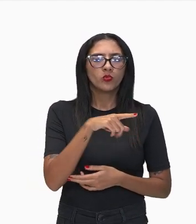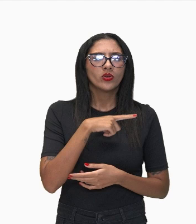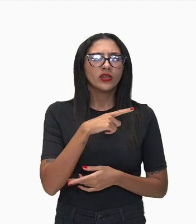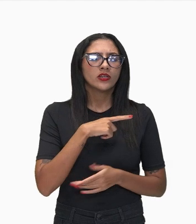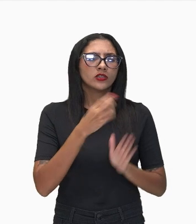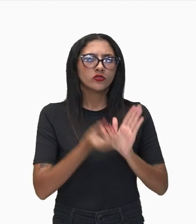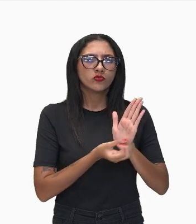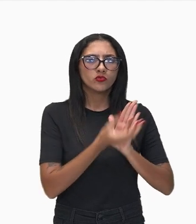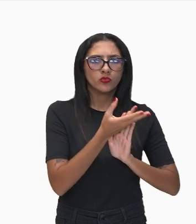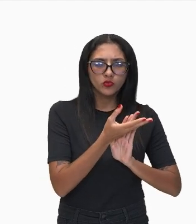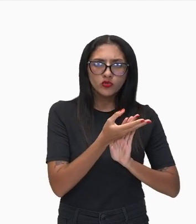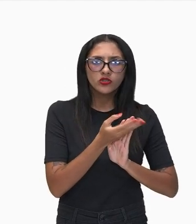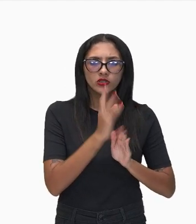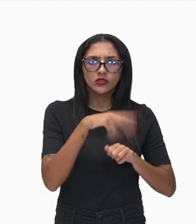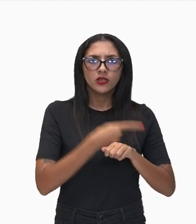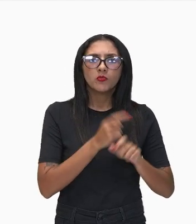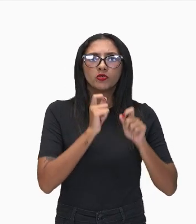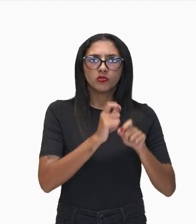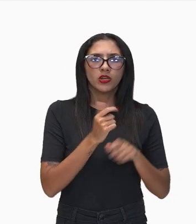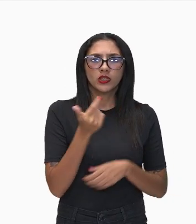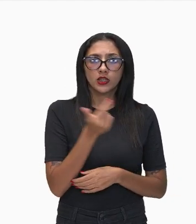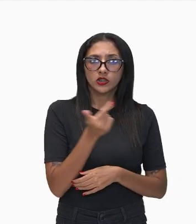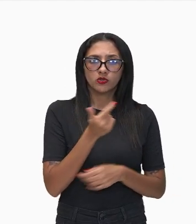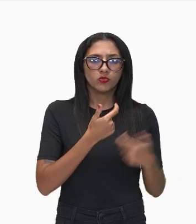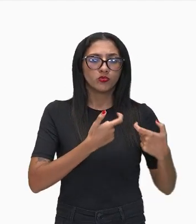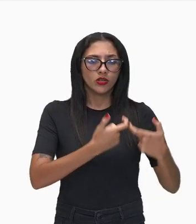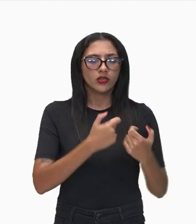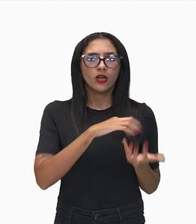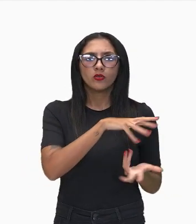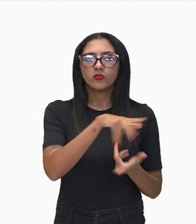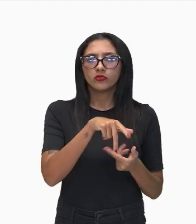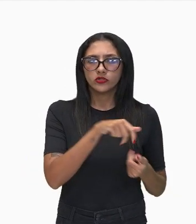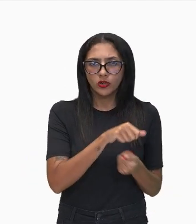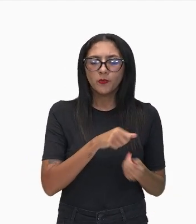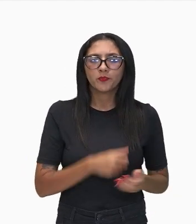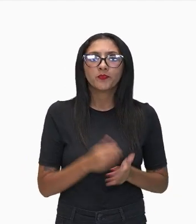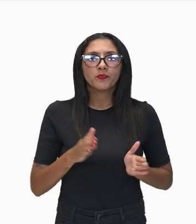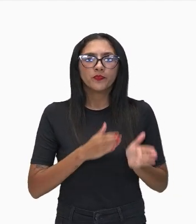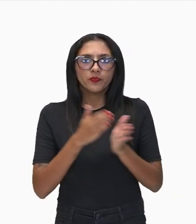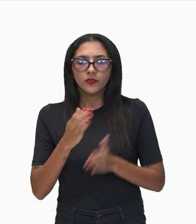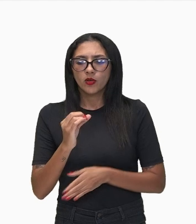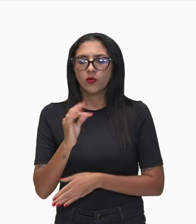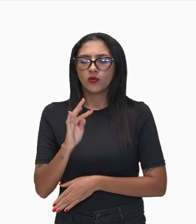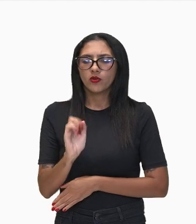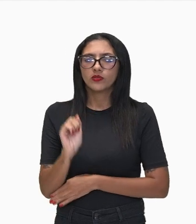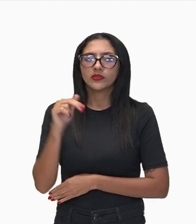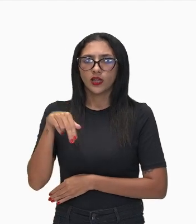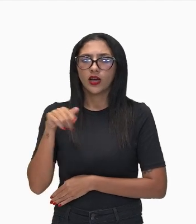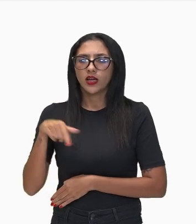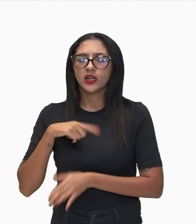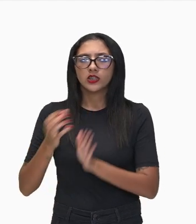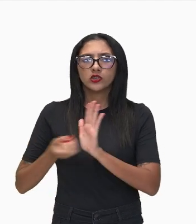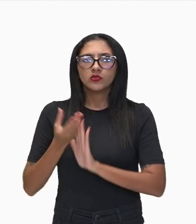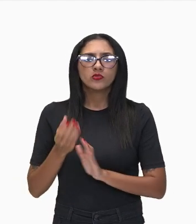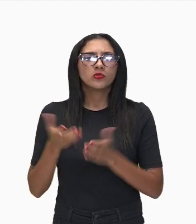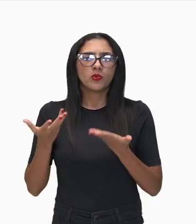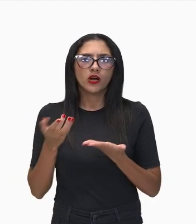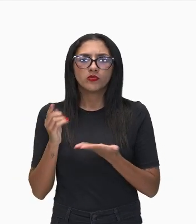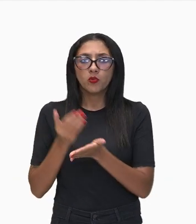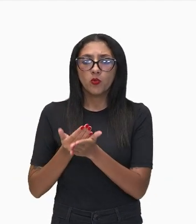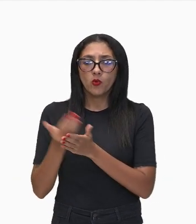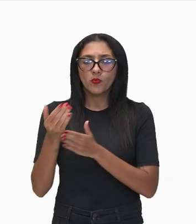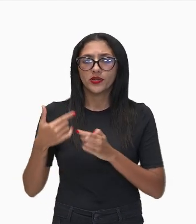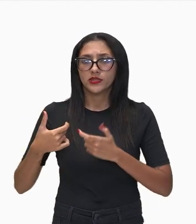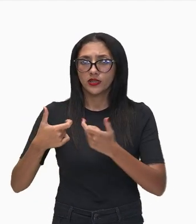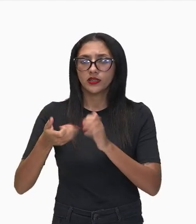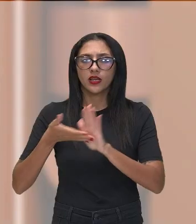contexto da Segunda Guerra Mundial, né? E a OTAN, ela surge ali no contexto da Guerra Fria, né? Então ela vai ter